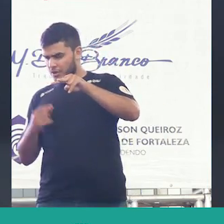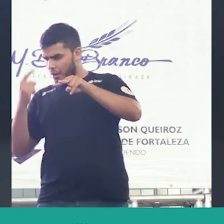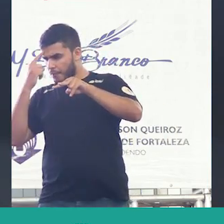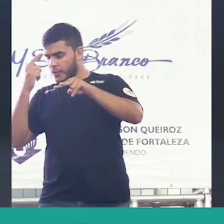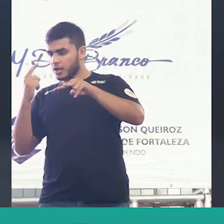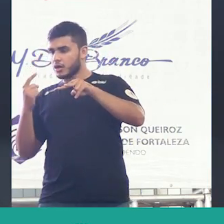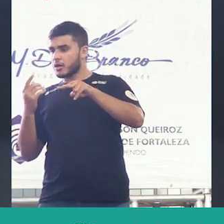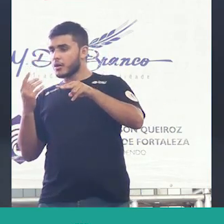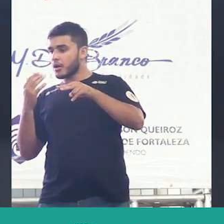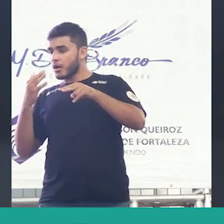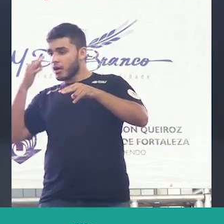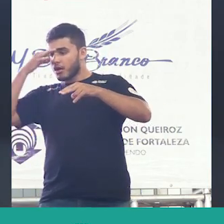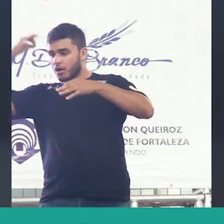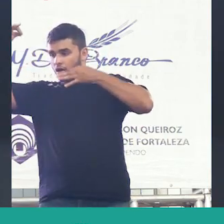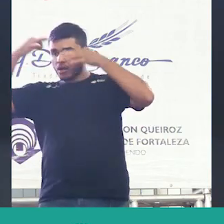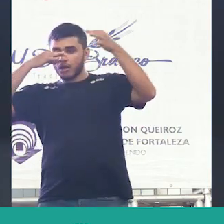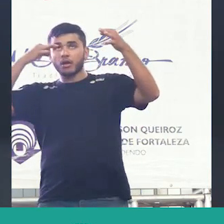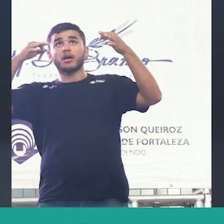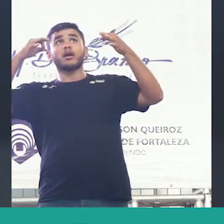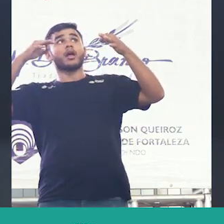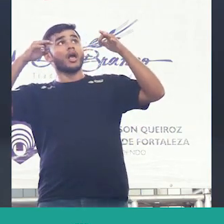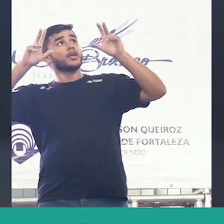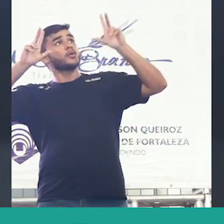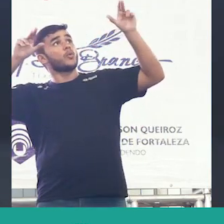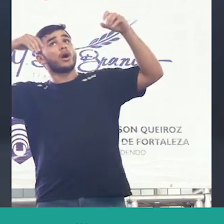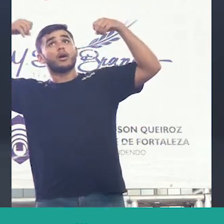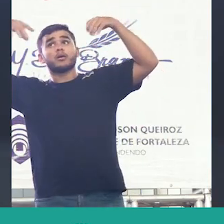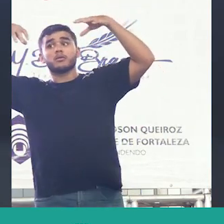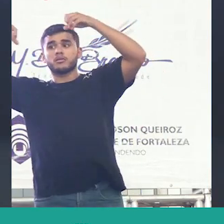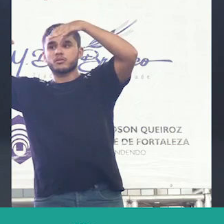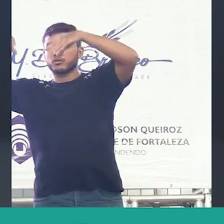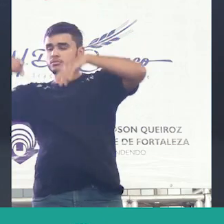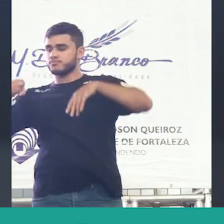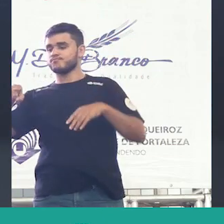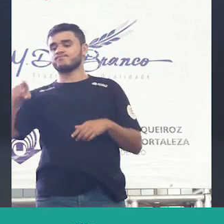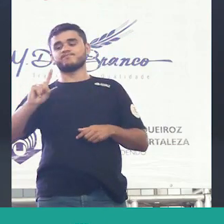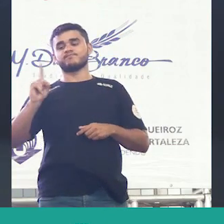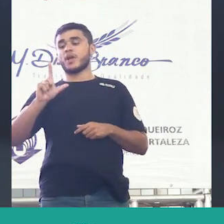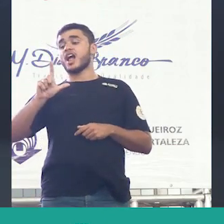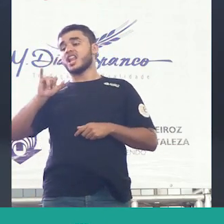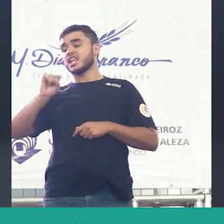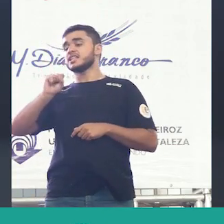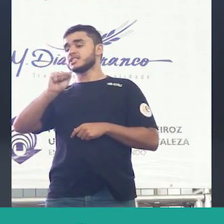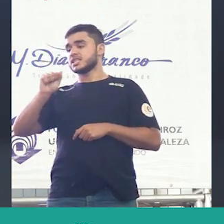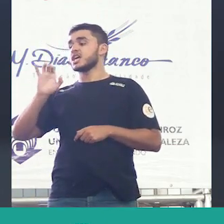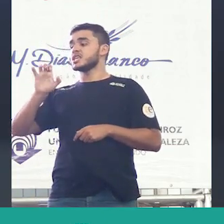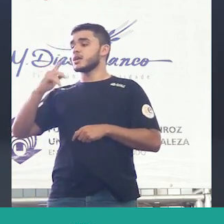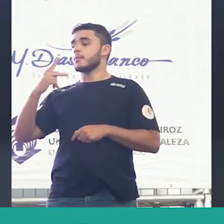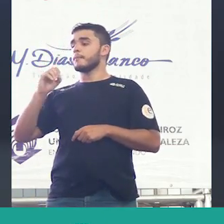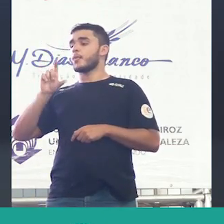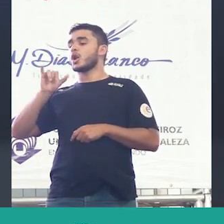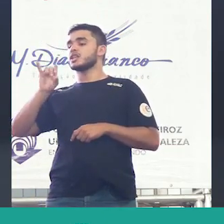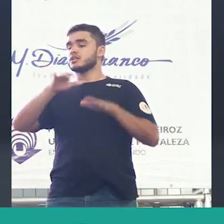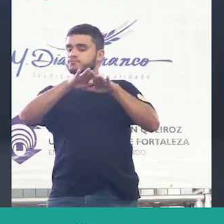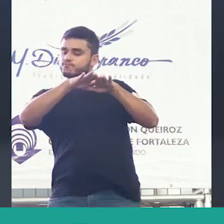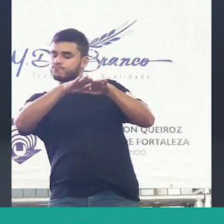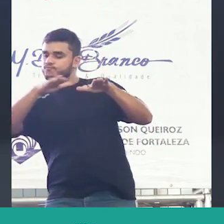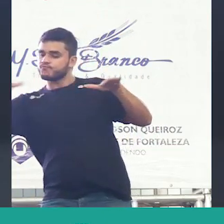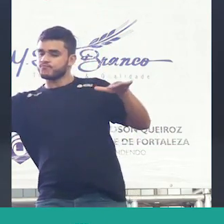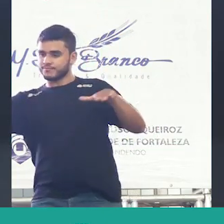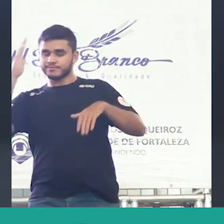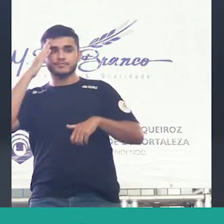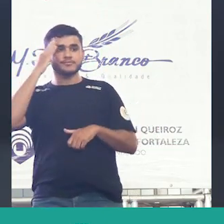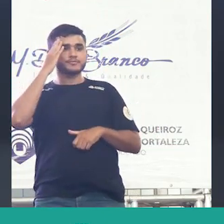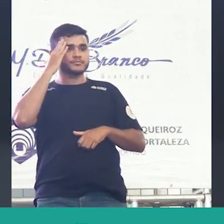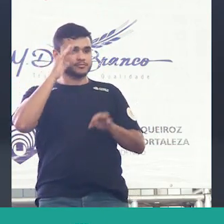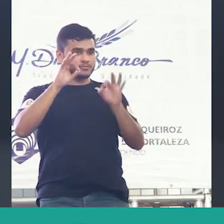ginásio e começarem a ver a imagem da lâmpada, é porque aqui é uma superfície lisa e polida. Reflexão regular. Eu estou